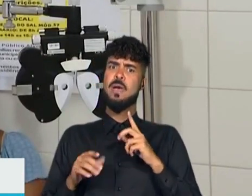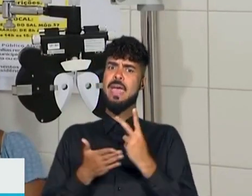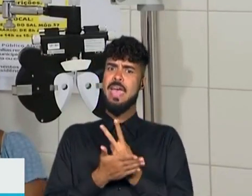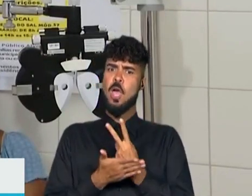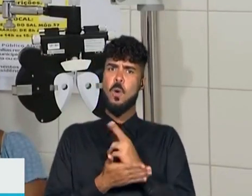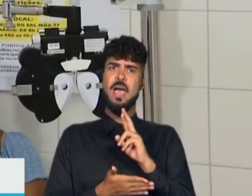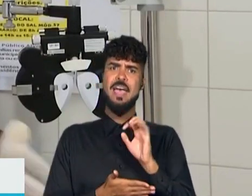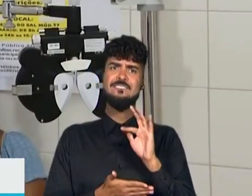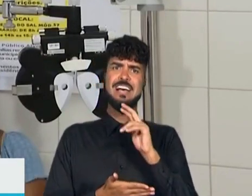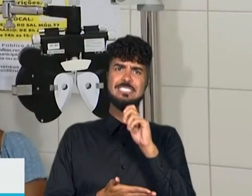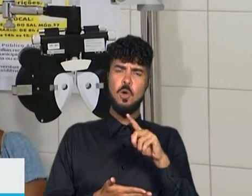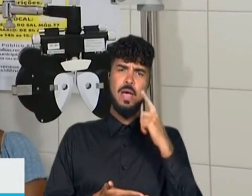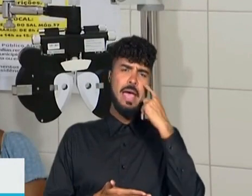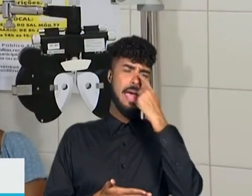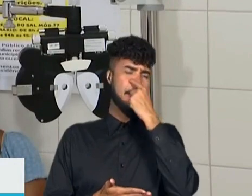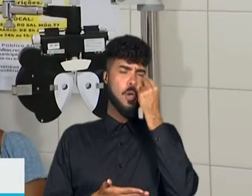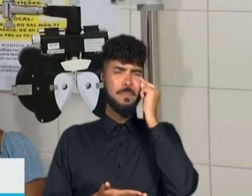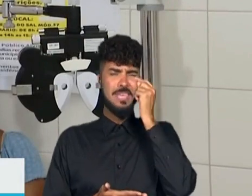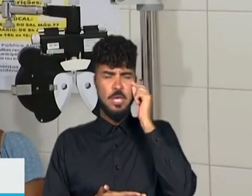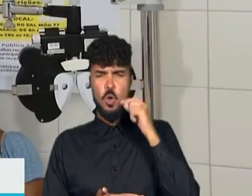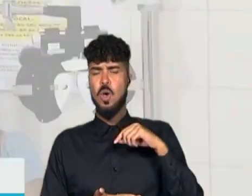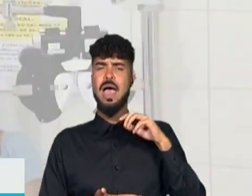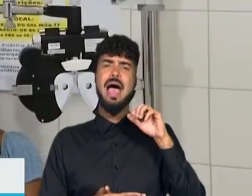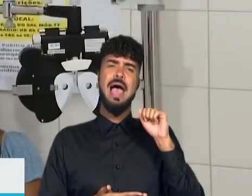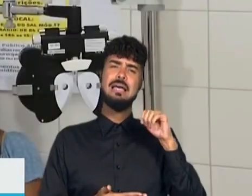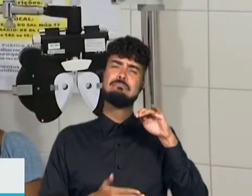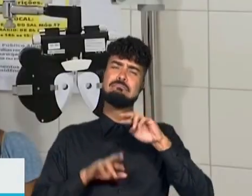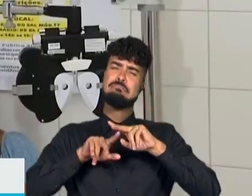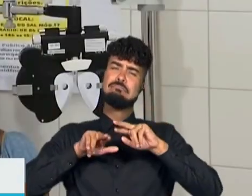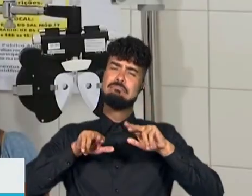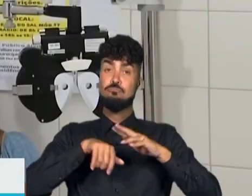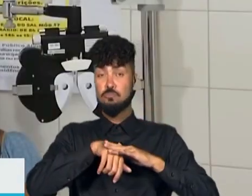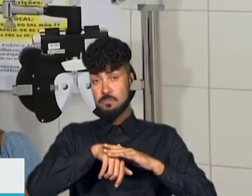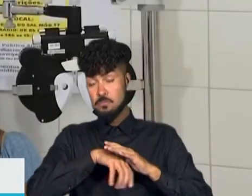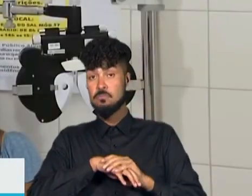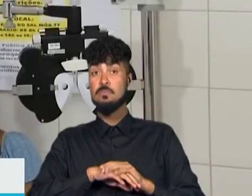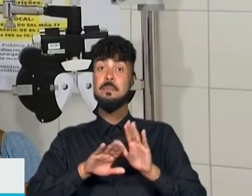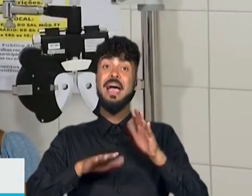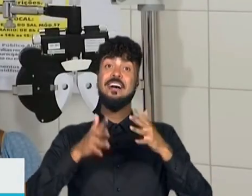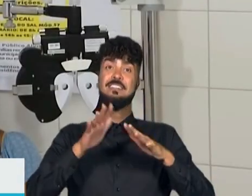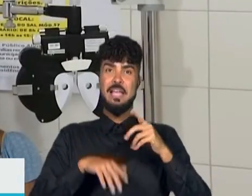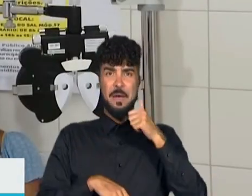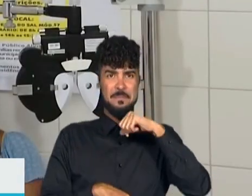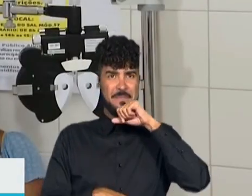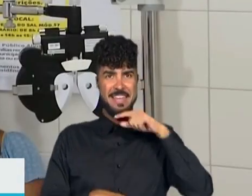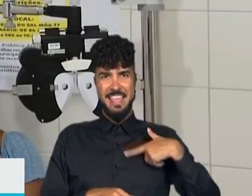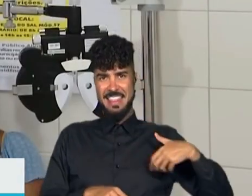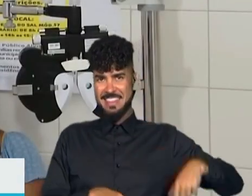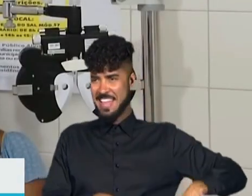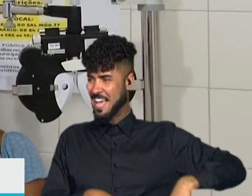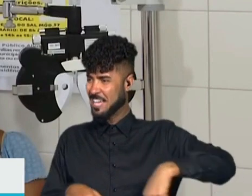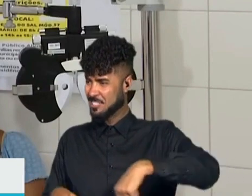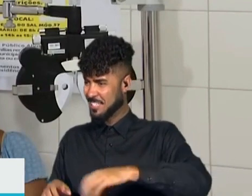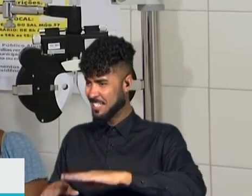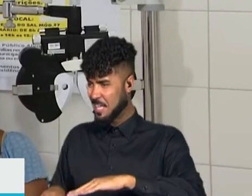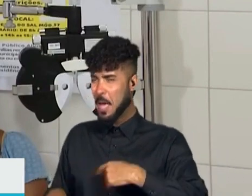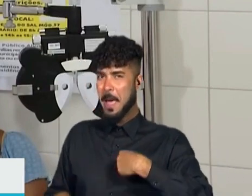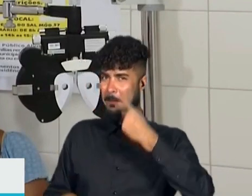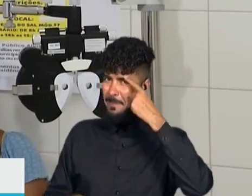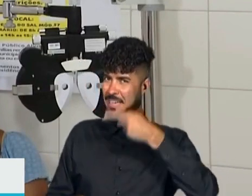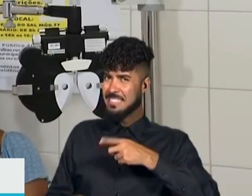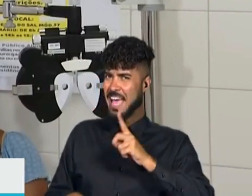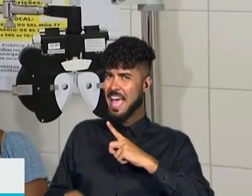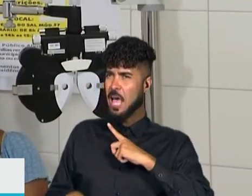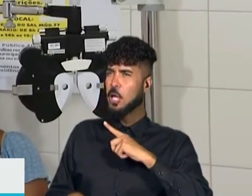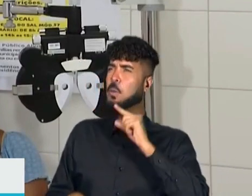a miopia, a hipermetropia, o astigmatismo. Mas às vezes as mães trazem as crianças pensando que às vezes eles têm um vício